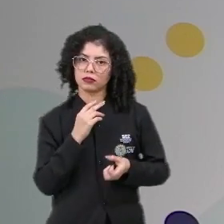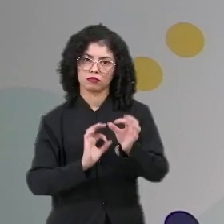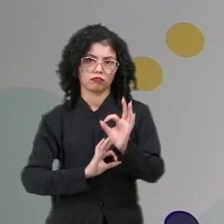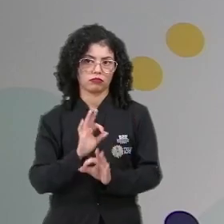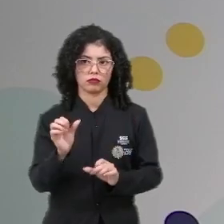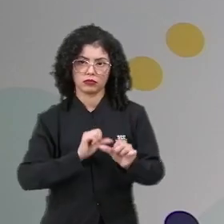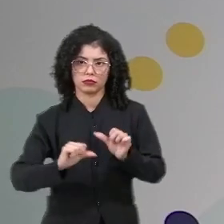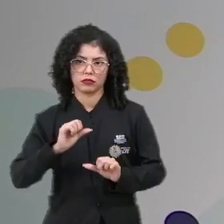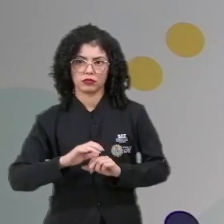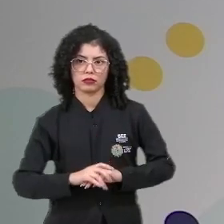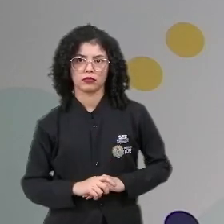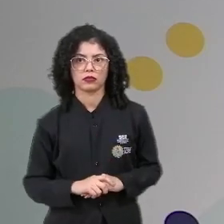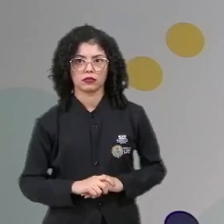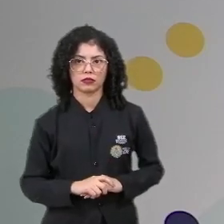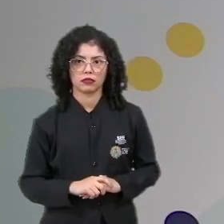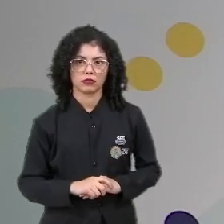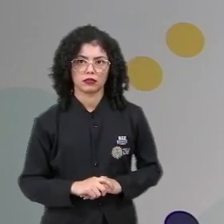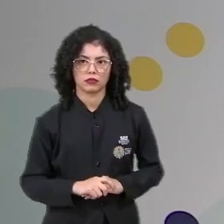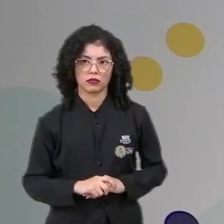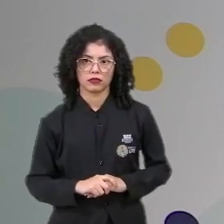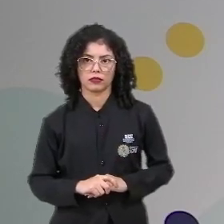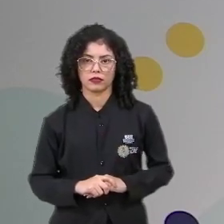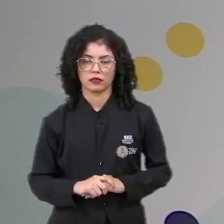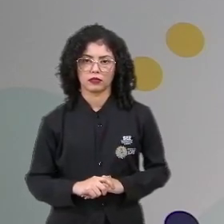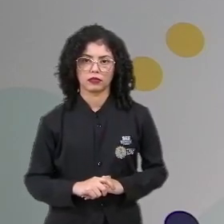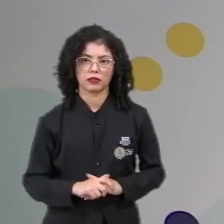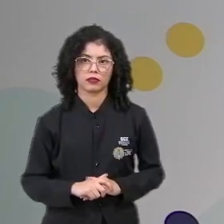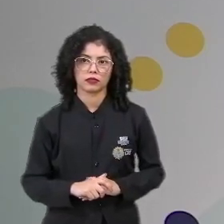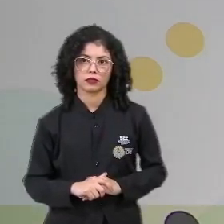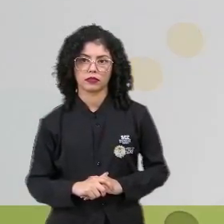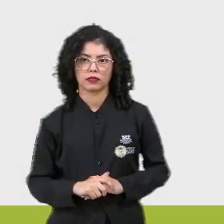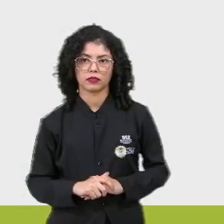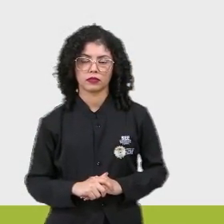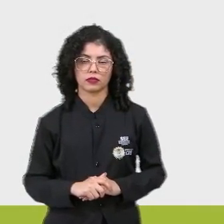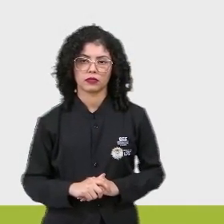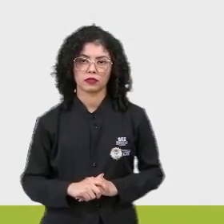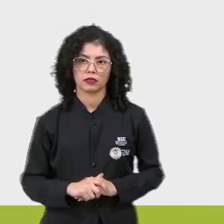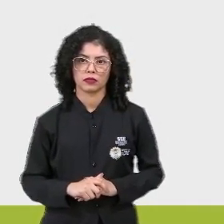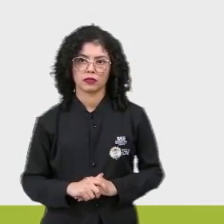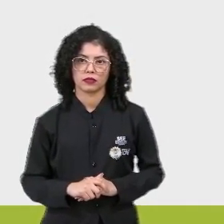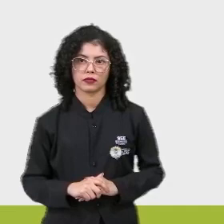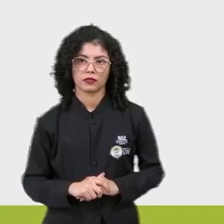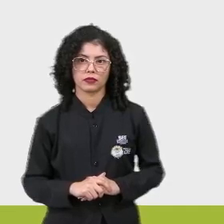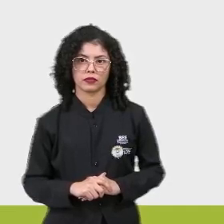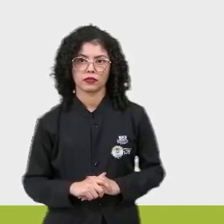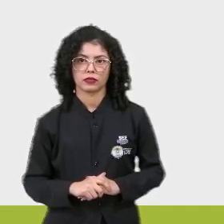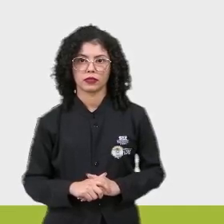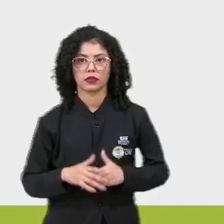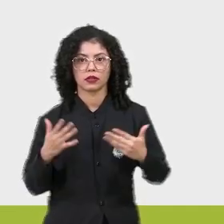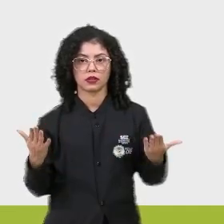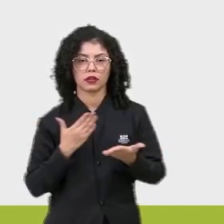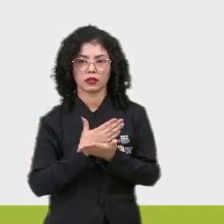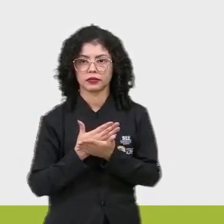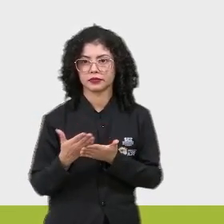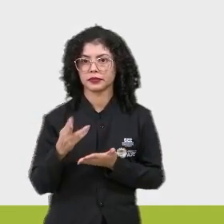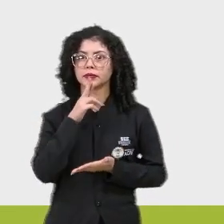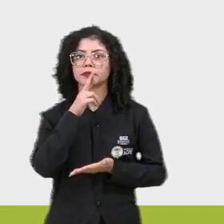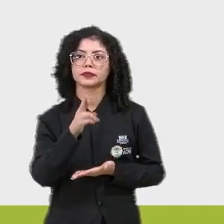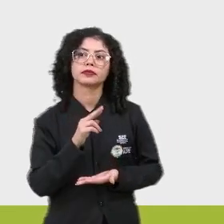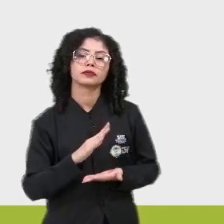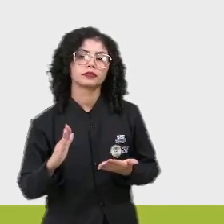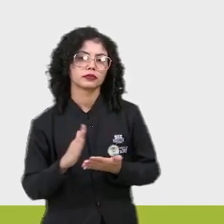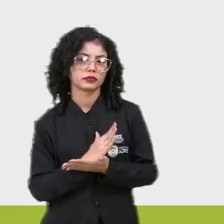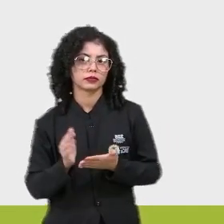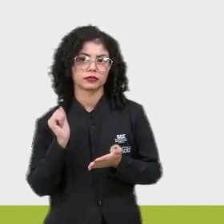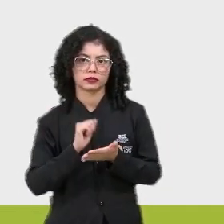de forma alguma modificada. Ok? Então, vamos para a resolução de